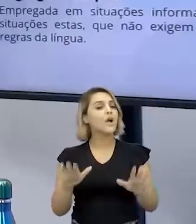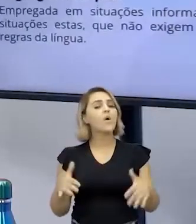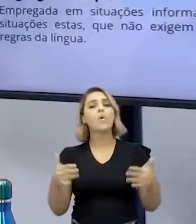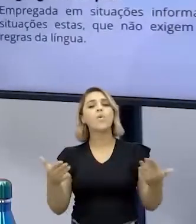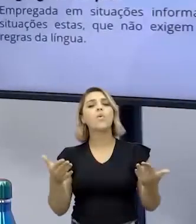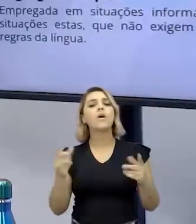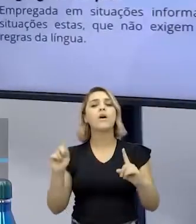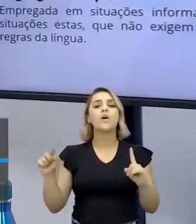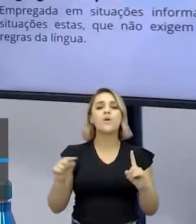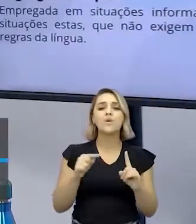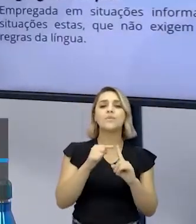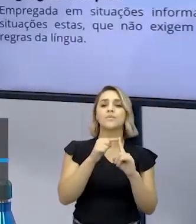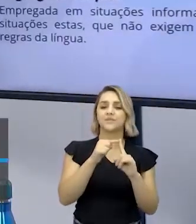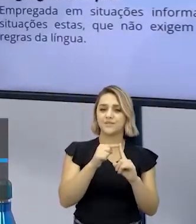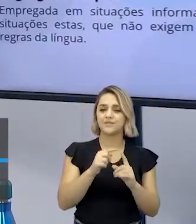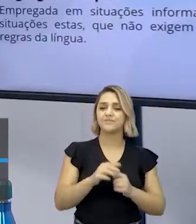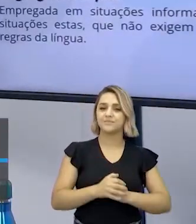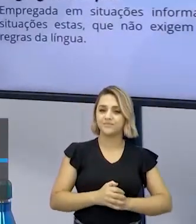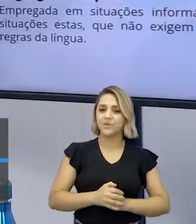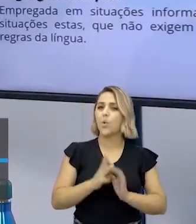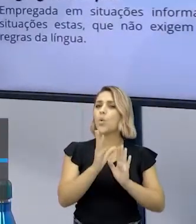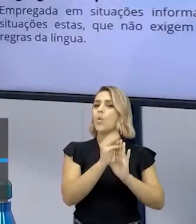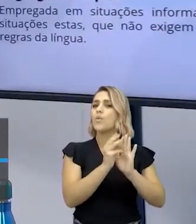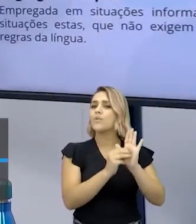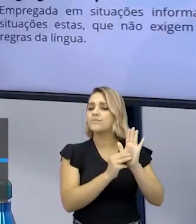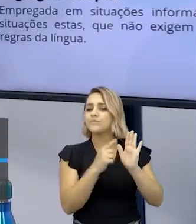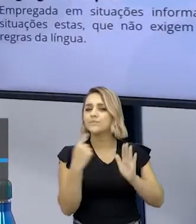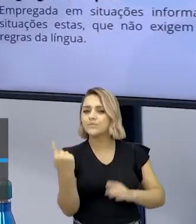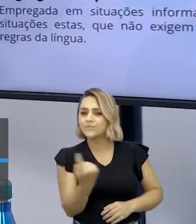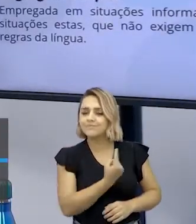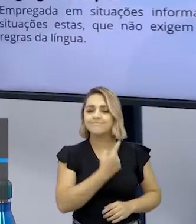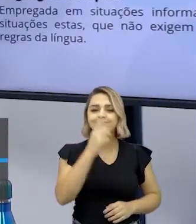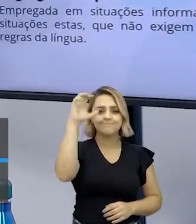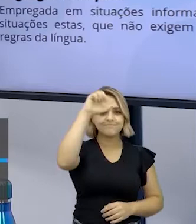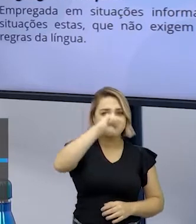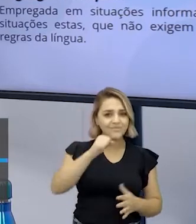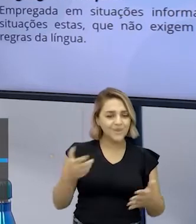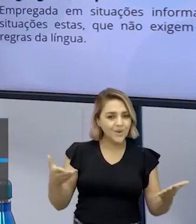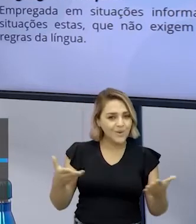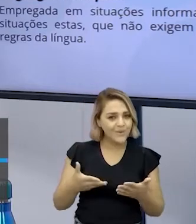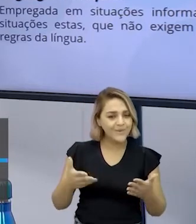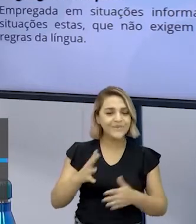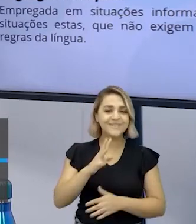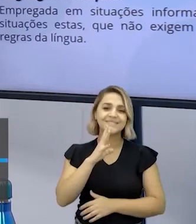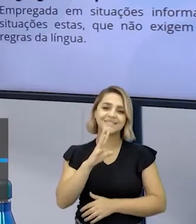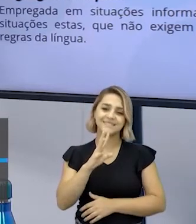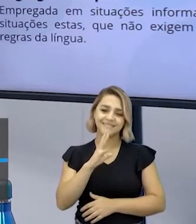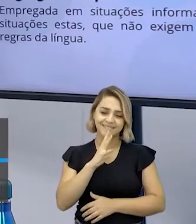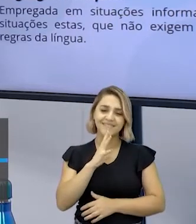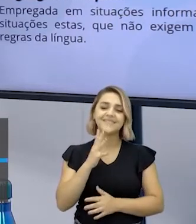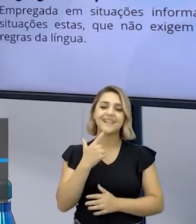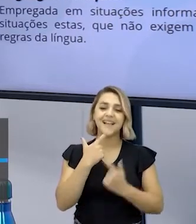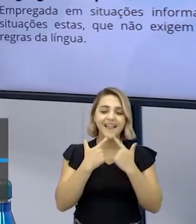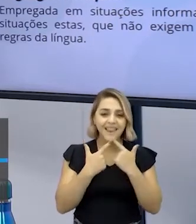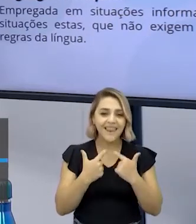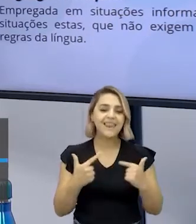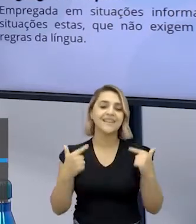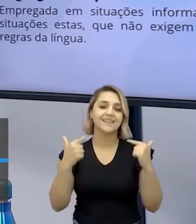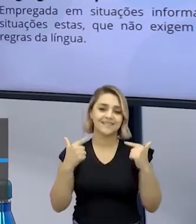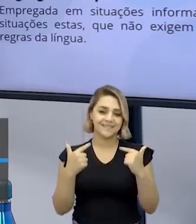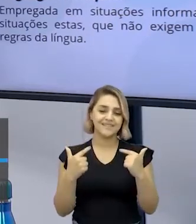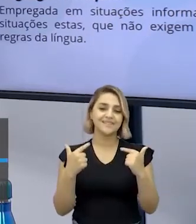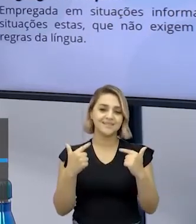objetivo de todo esse conteúdo que nós estamos vendo. Então, conhecer a língua aí como uma grande, né,